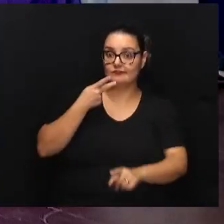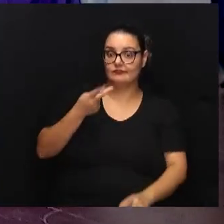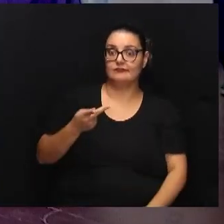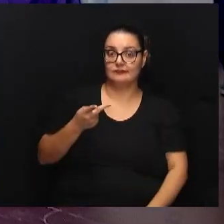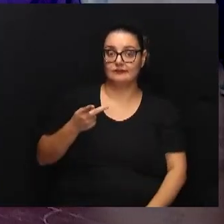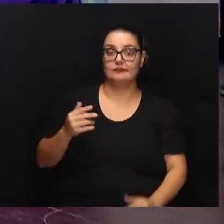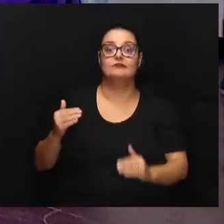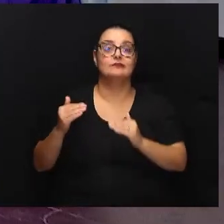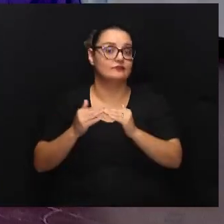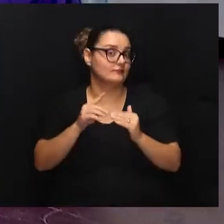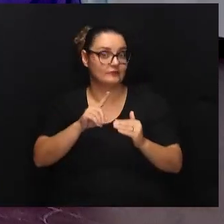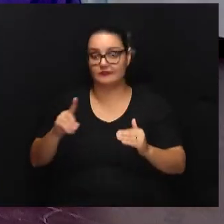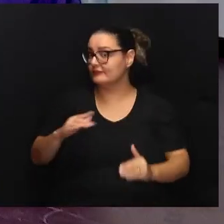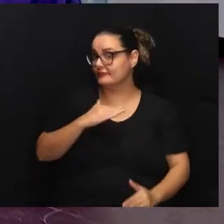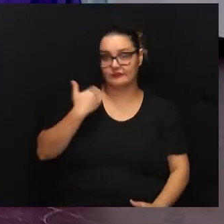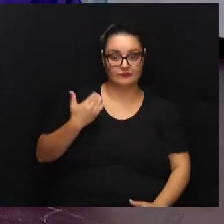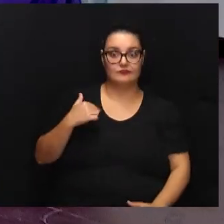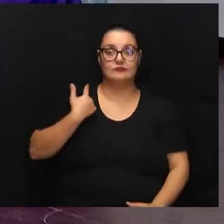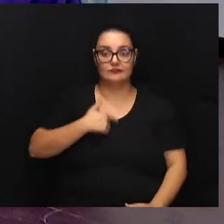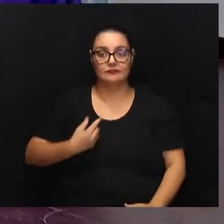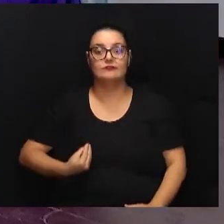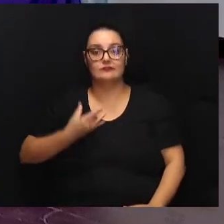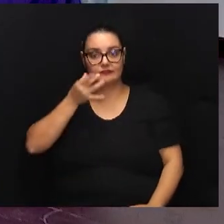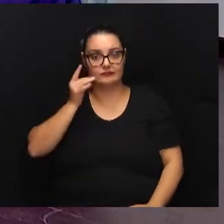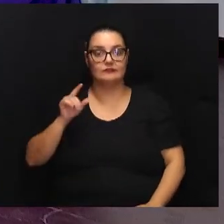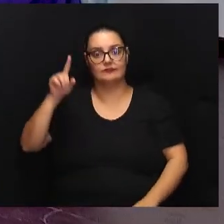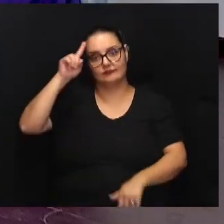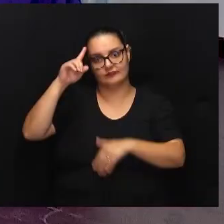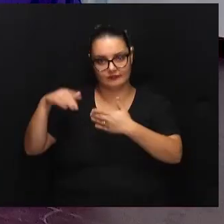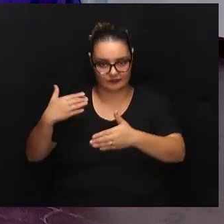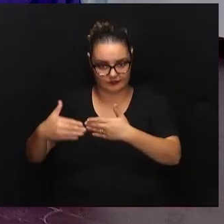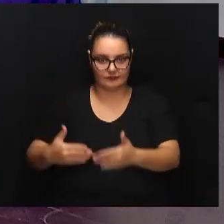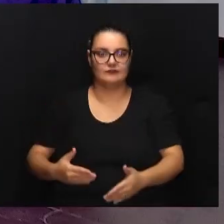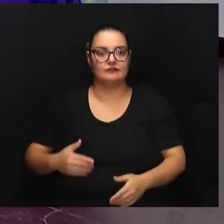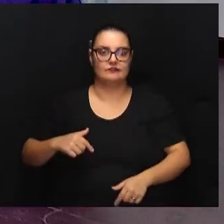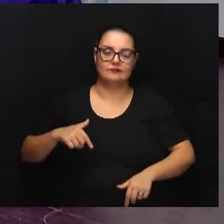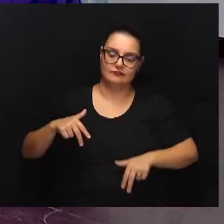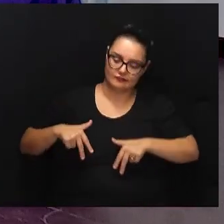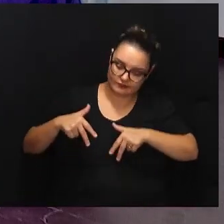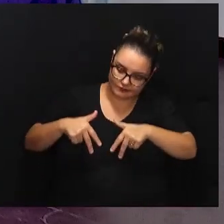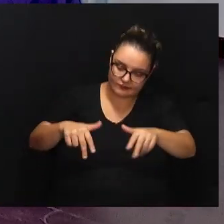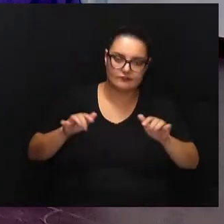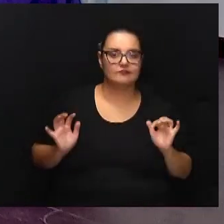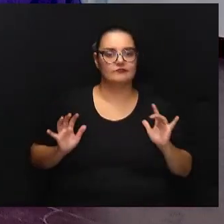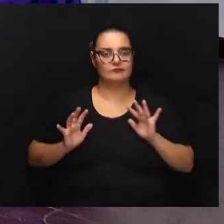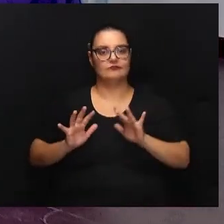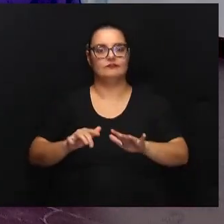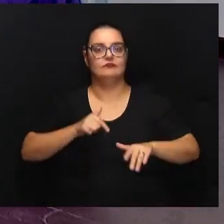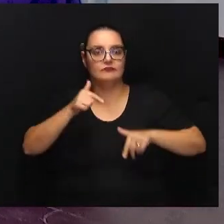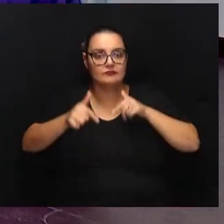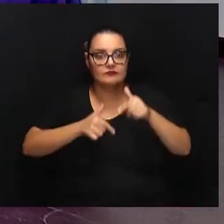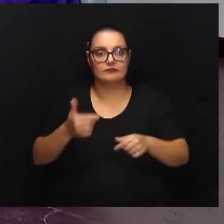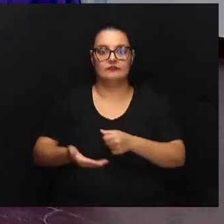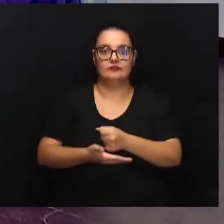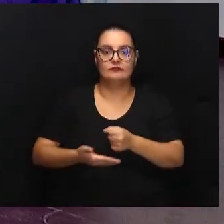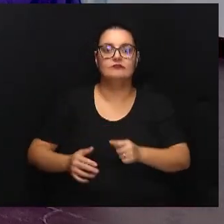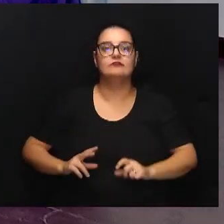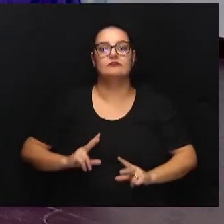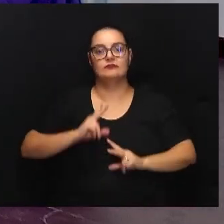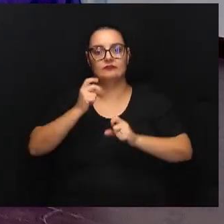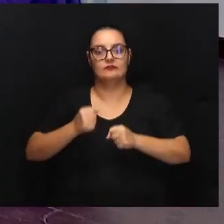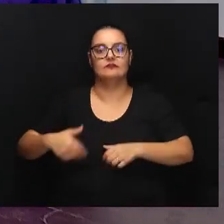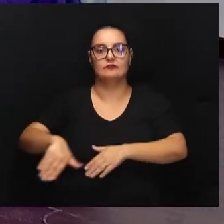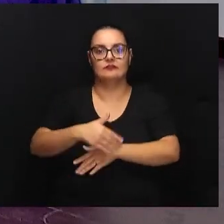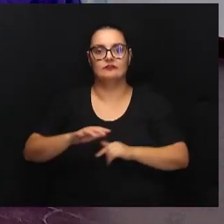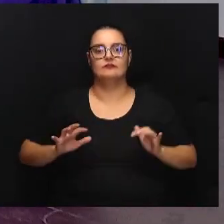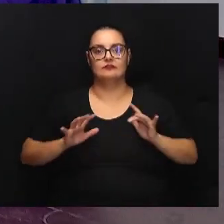matar, mas como diz a companheira, a gente combinou de não morrer e estaremos aqui dia a dia, todos os dias, fazendo o